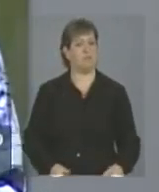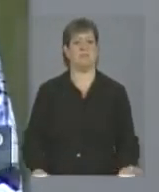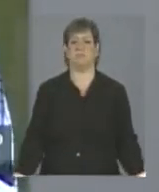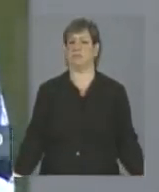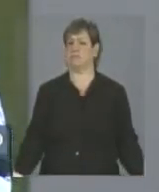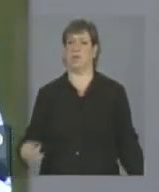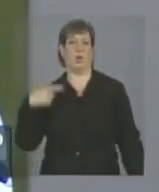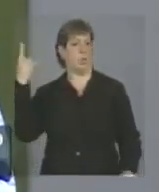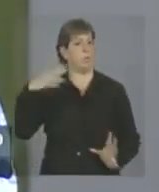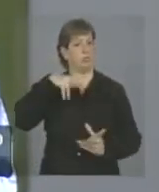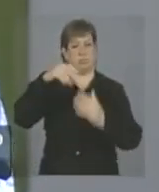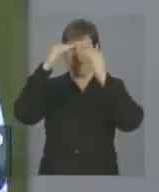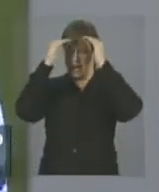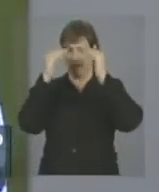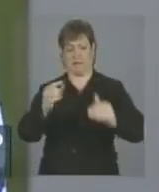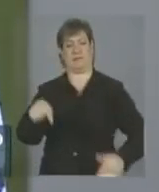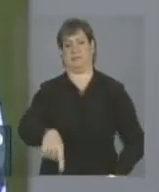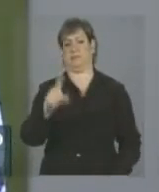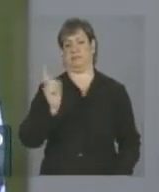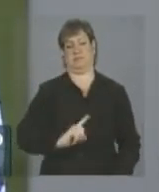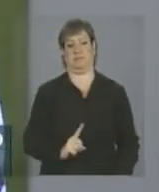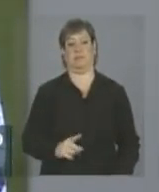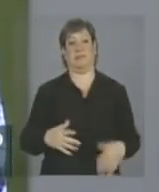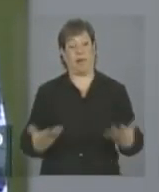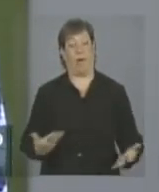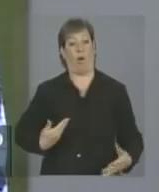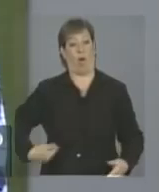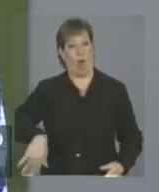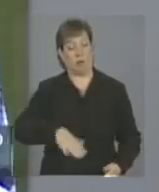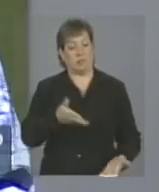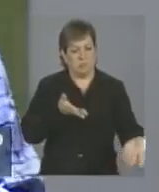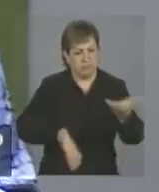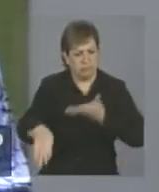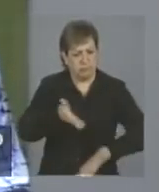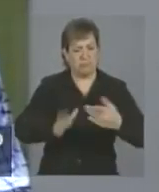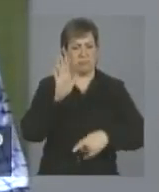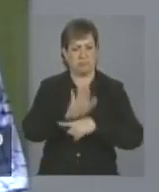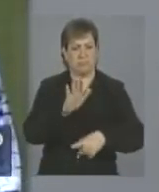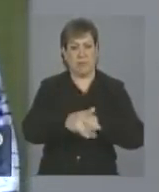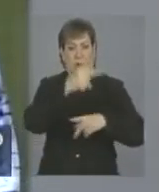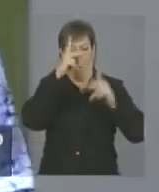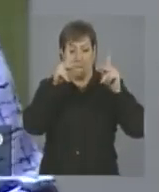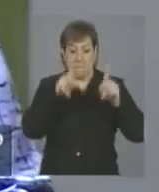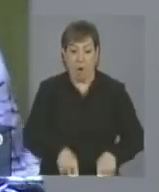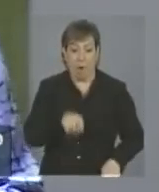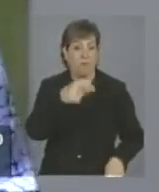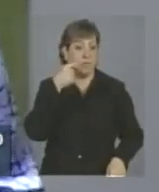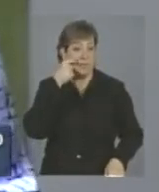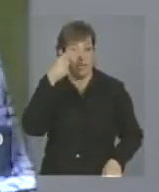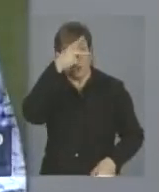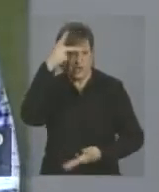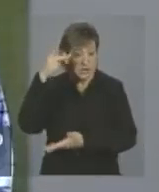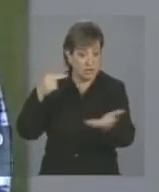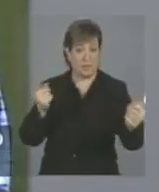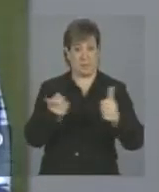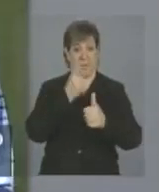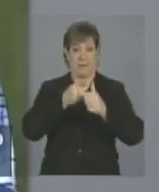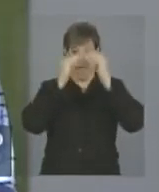Nós temos a nossa capacidade de produzir respeito, porque produzimos